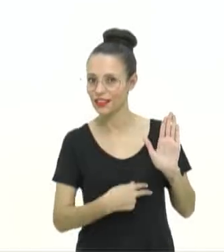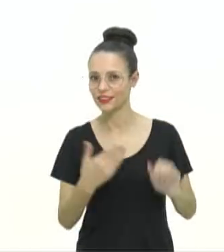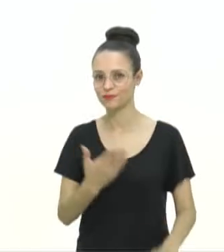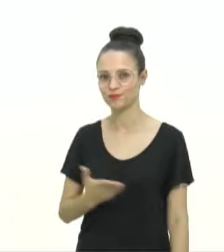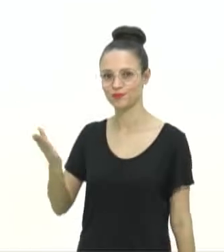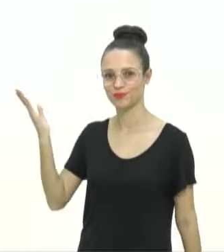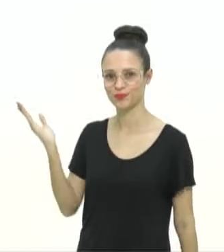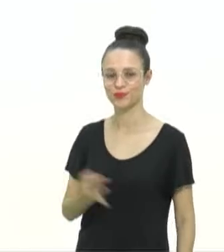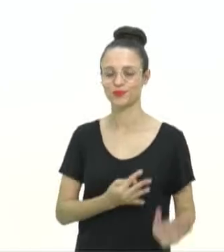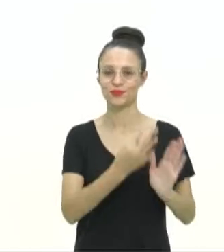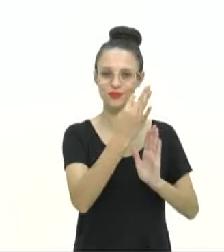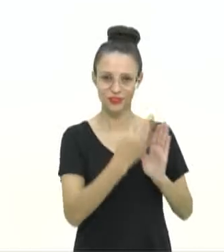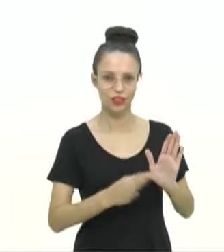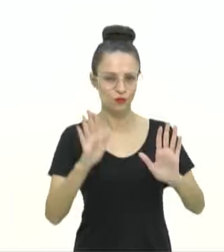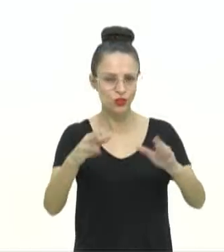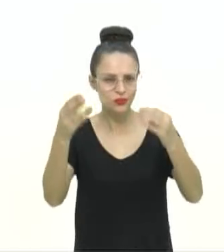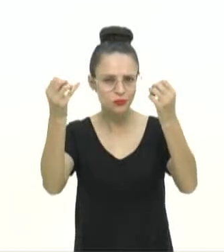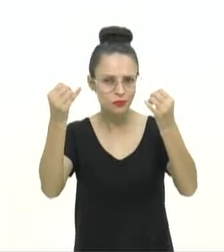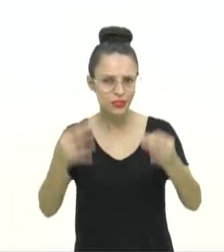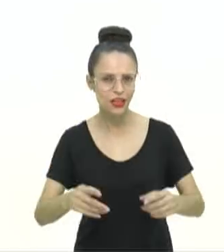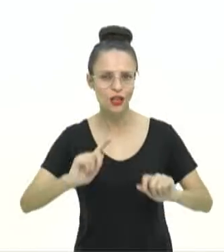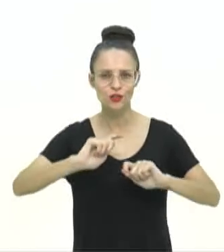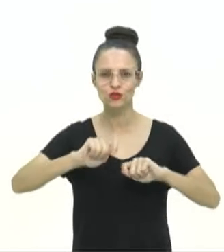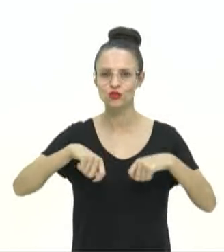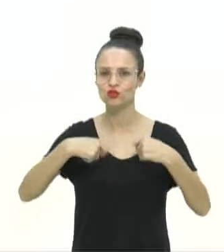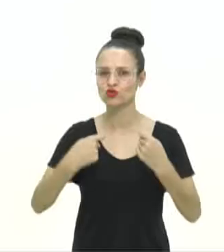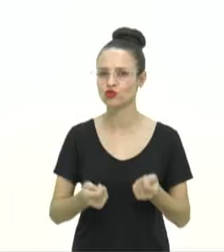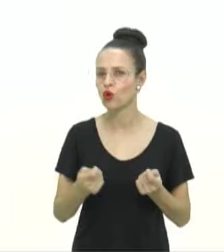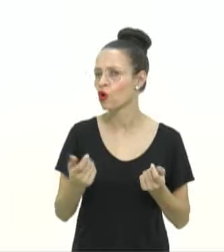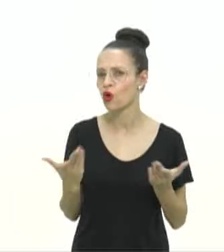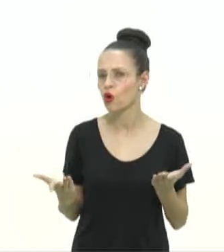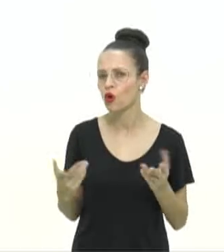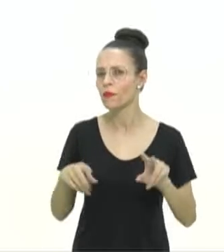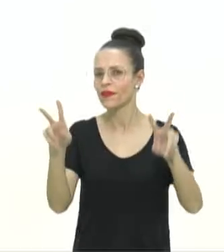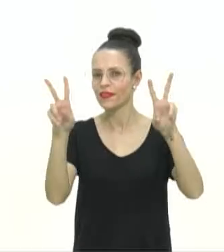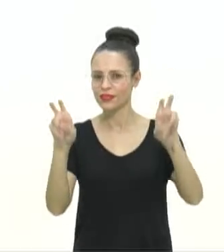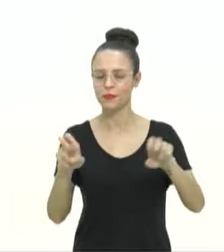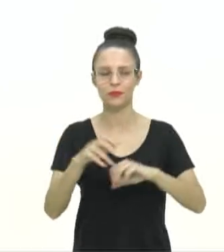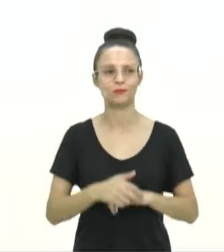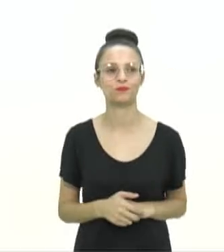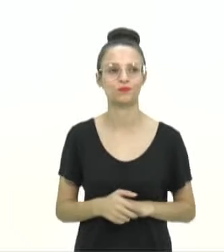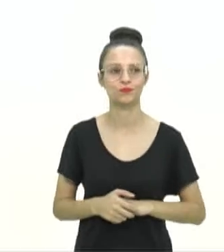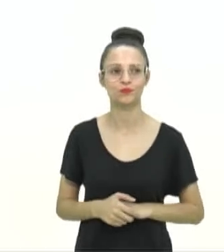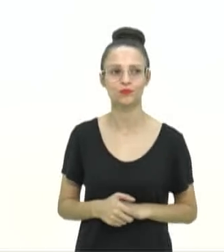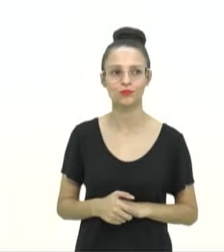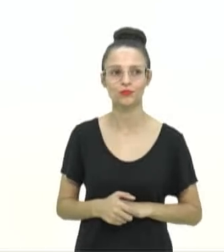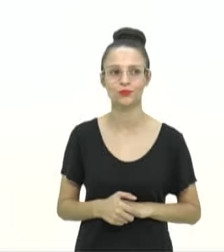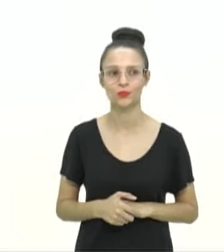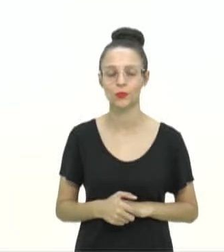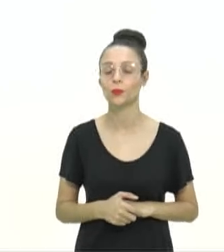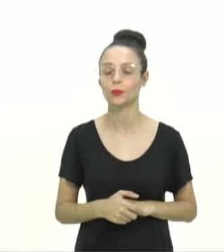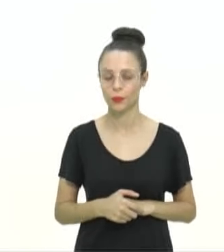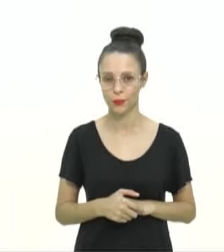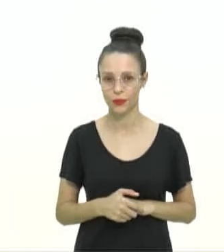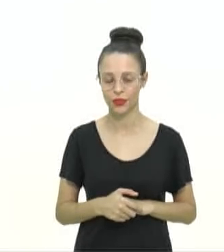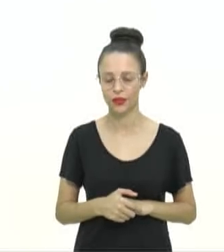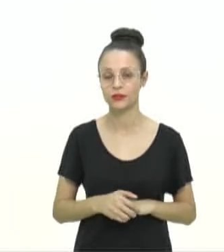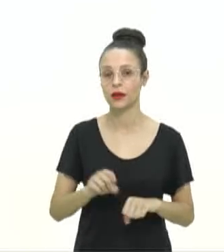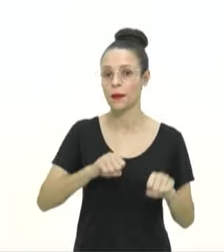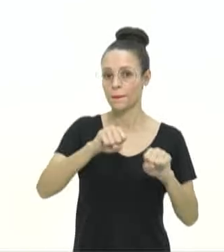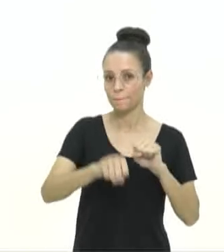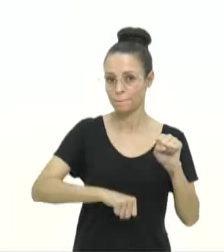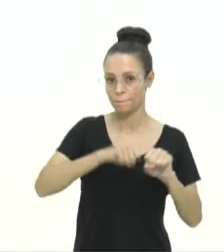aqui, eu já vou explicar para vocês do que se trata esse texto. O nome é Pedal Tijucas do Sul, Campo